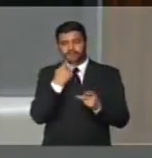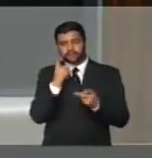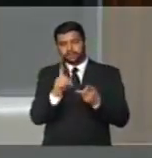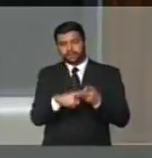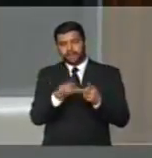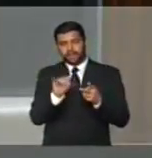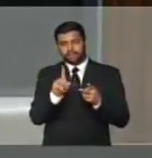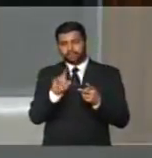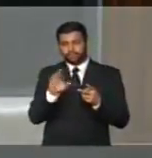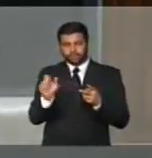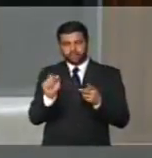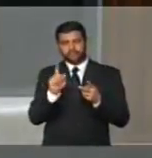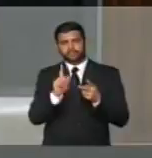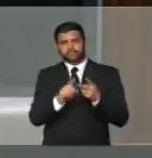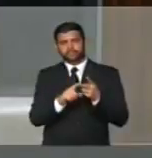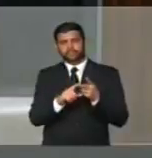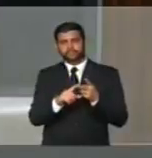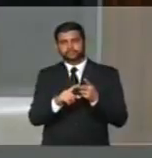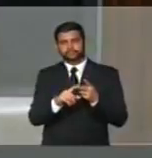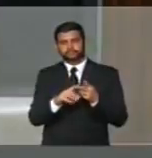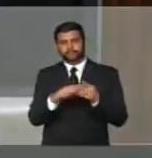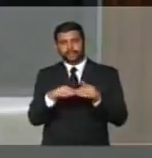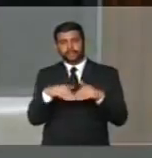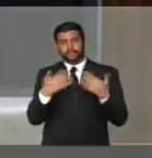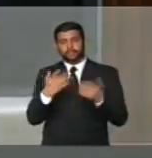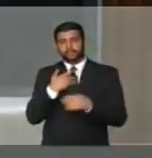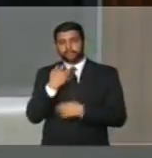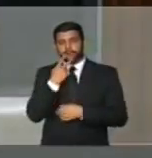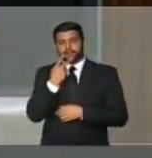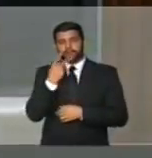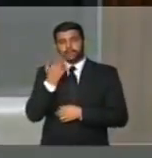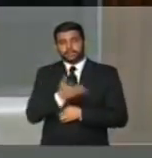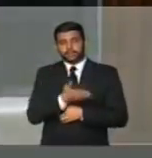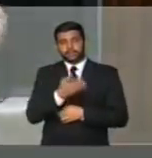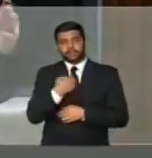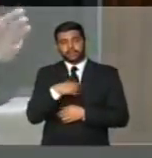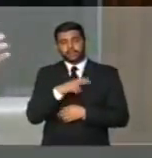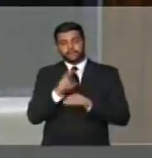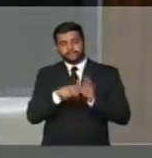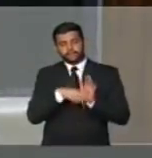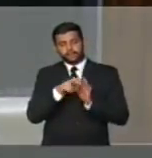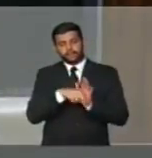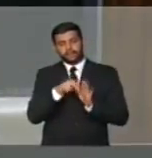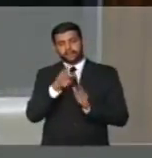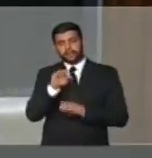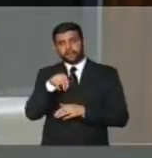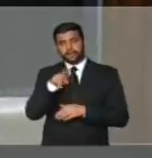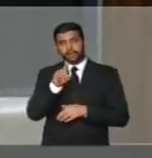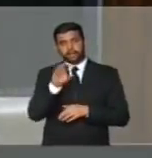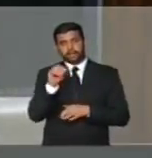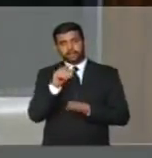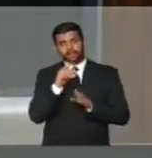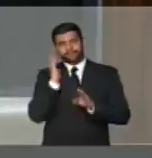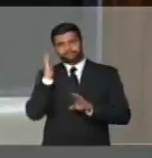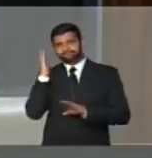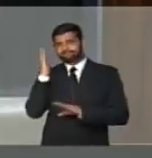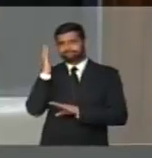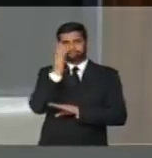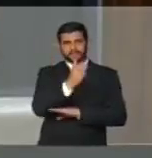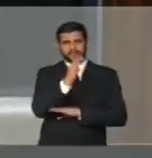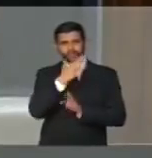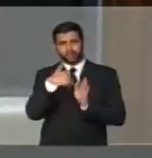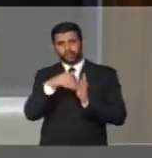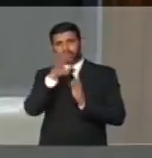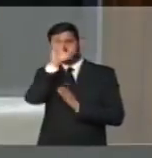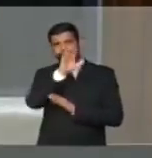de adutoras, estou falando aqui da ferrovia transnordestina que cruza essa